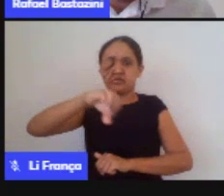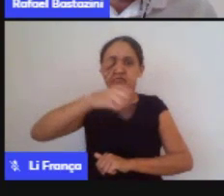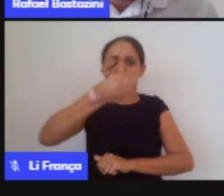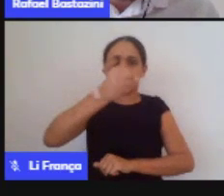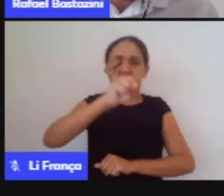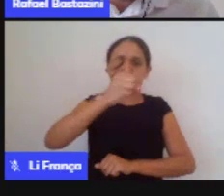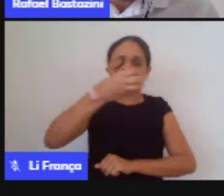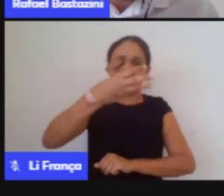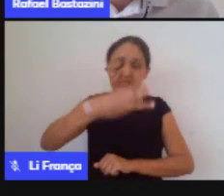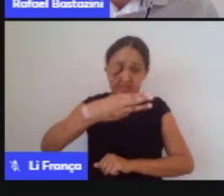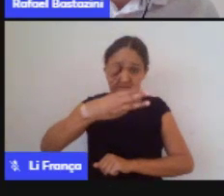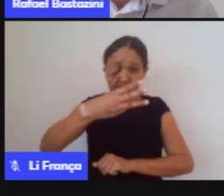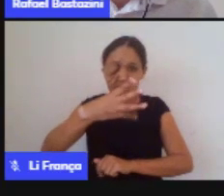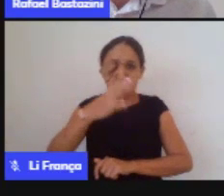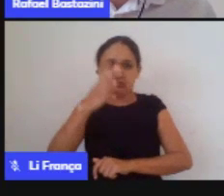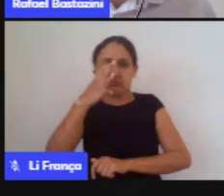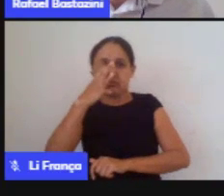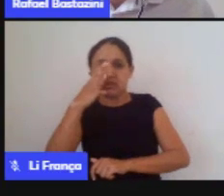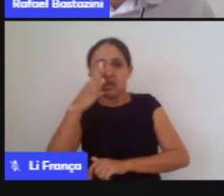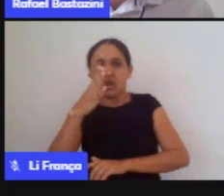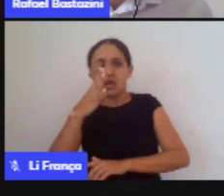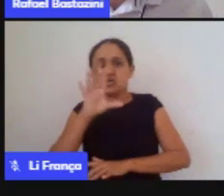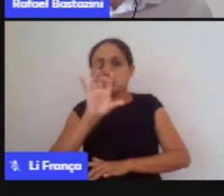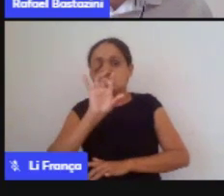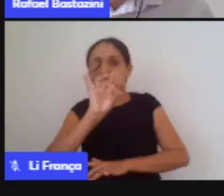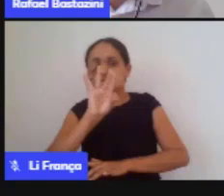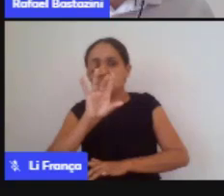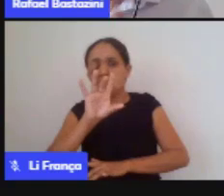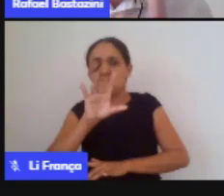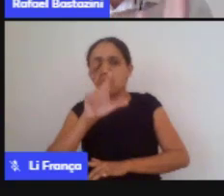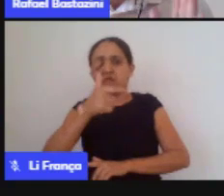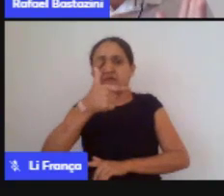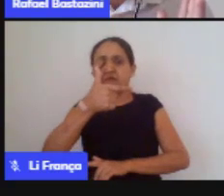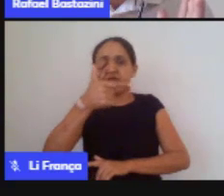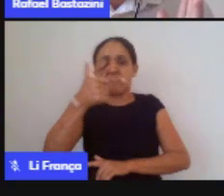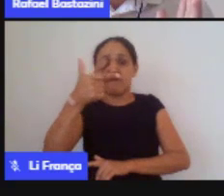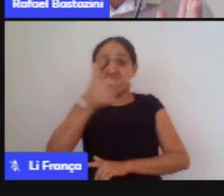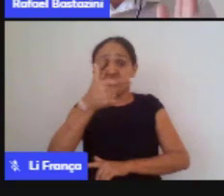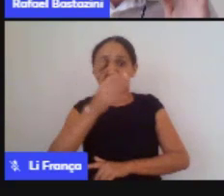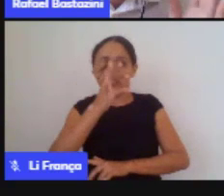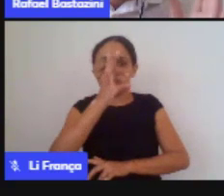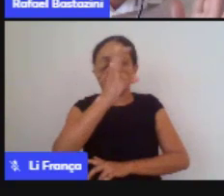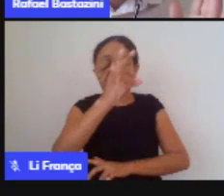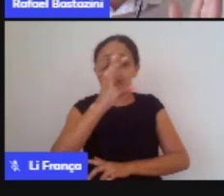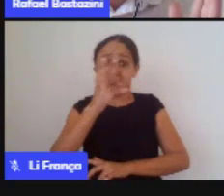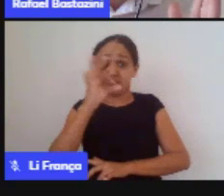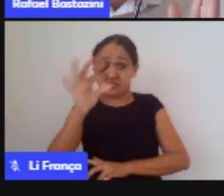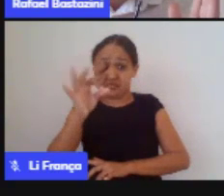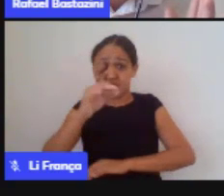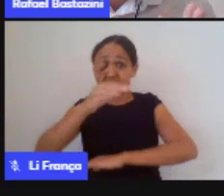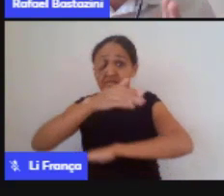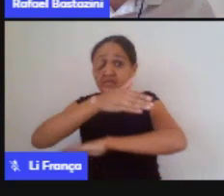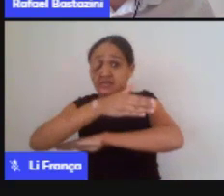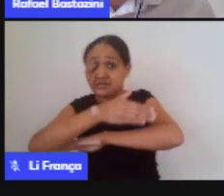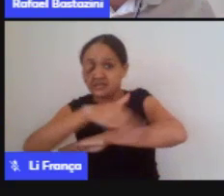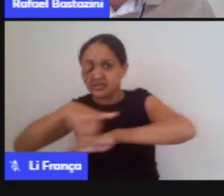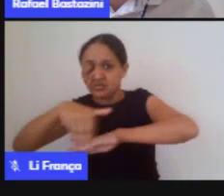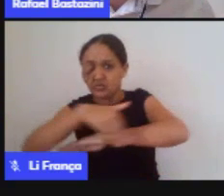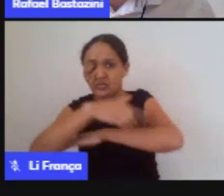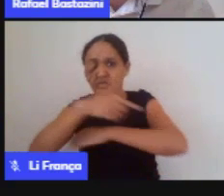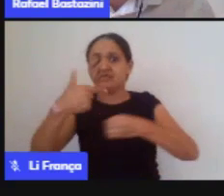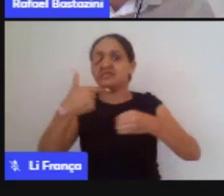1983. Olhem lá, apenas 22% das vias, das ruas da cidade